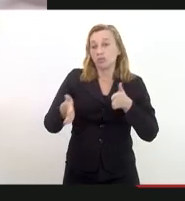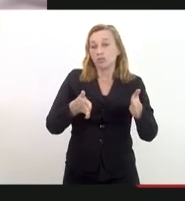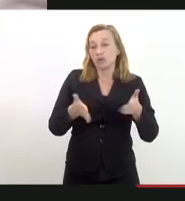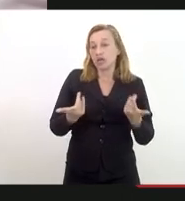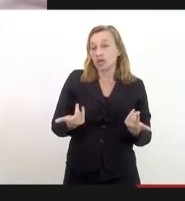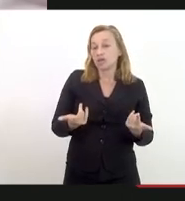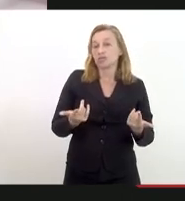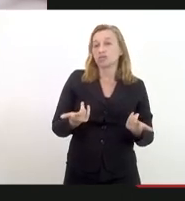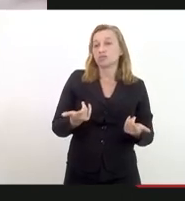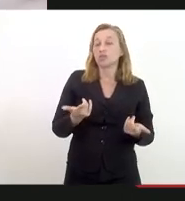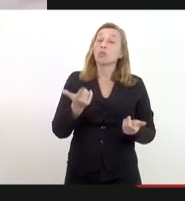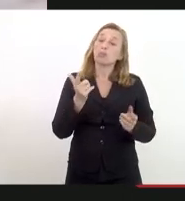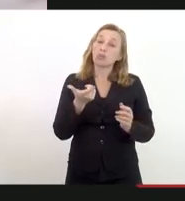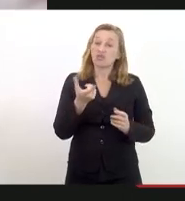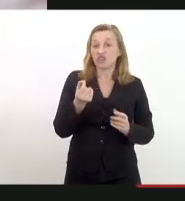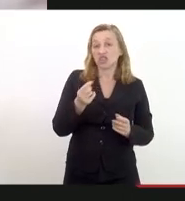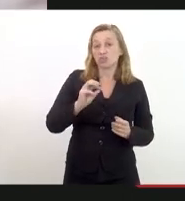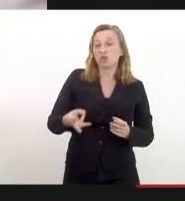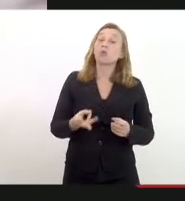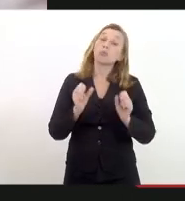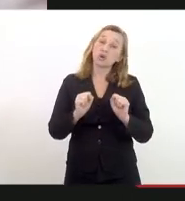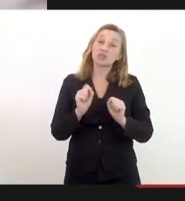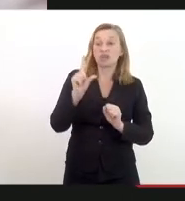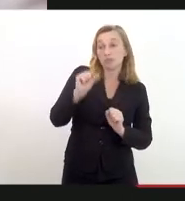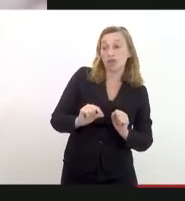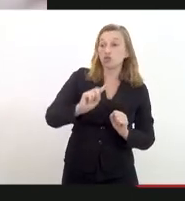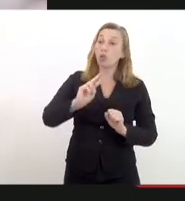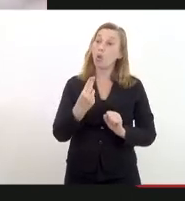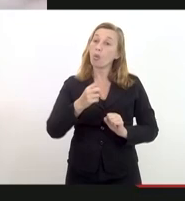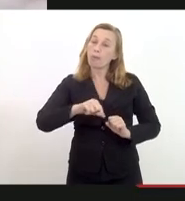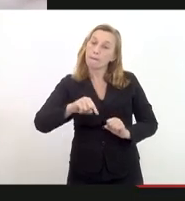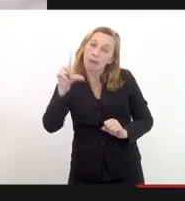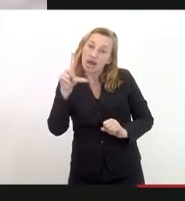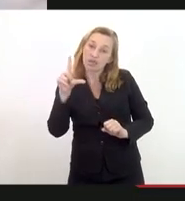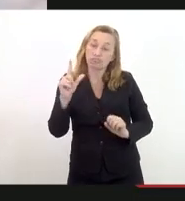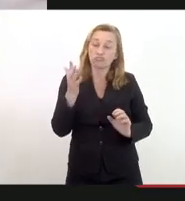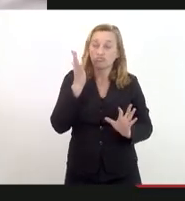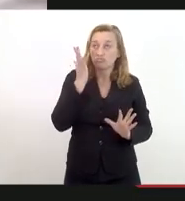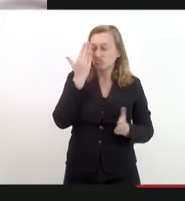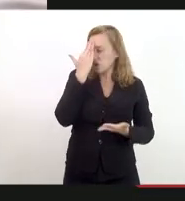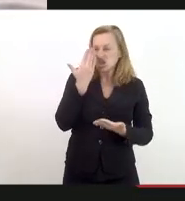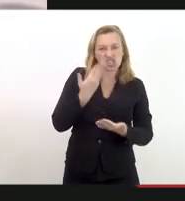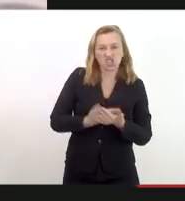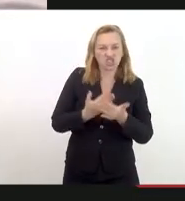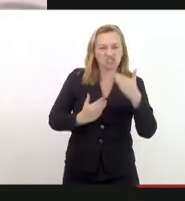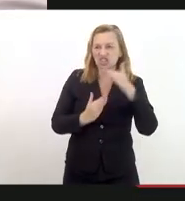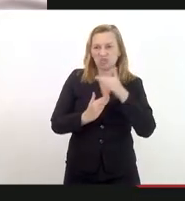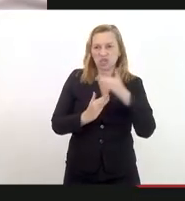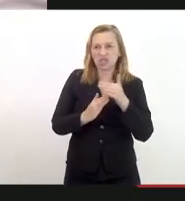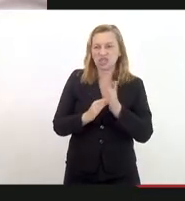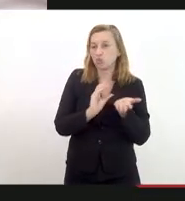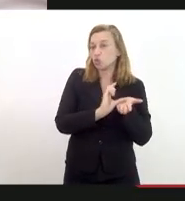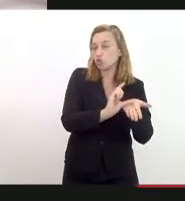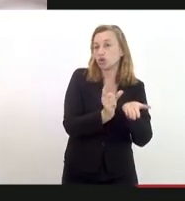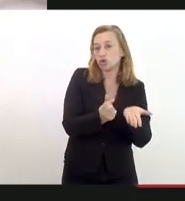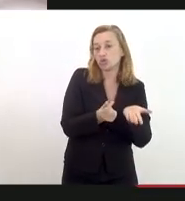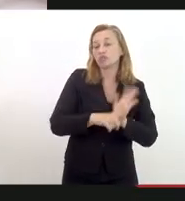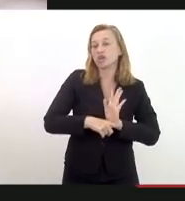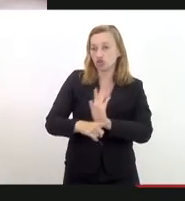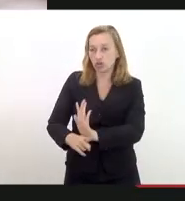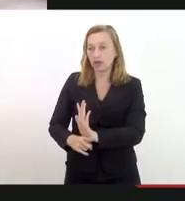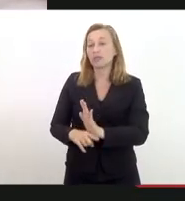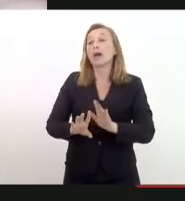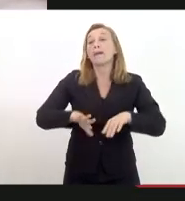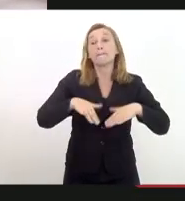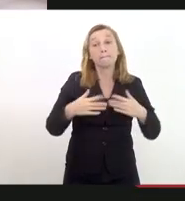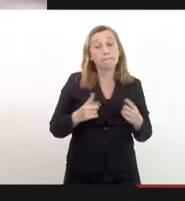pode ser que seja menos, pode ser que seja mais. Não acredito que vá ter limitação financeira para atender isso.